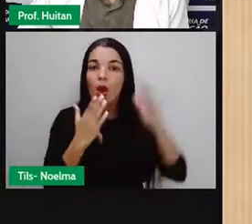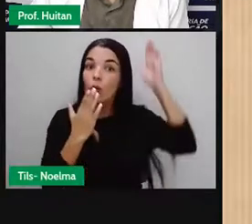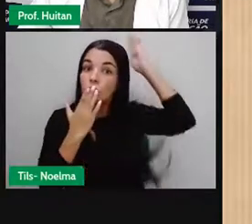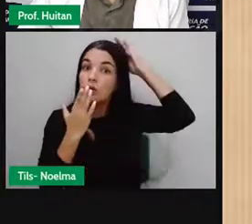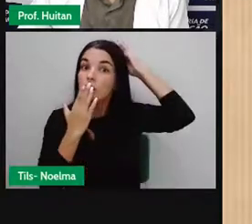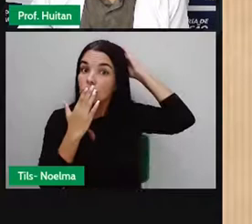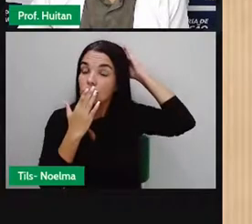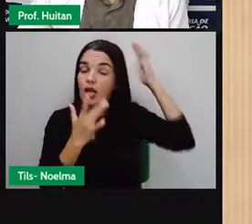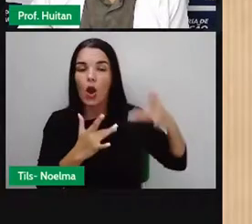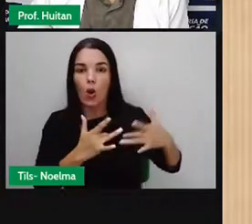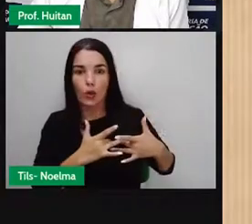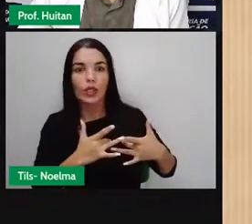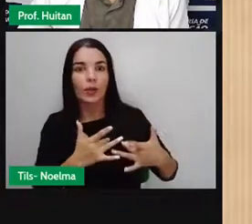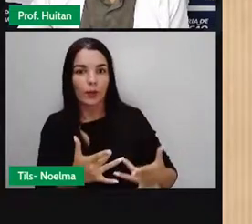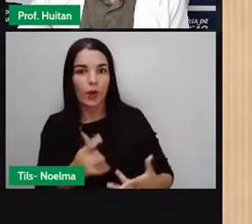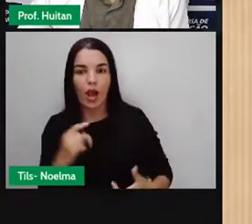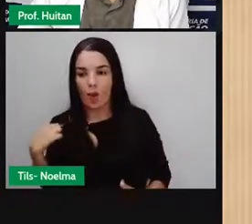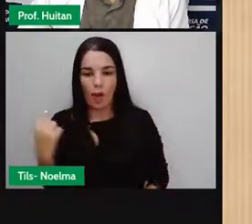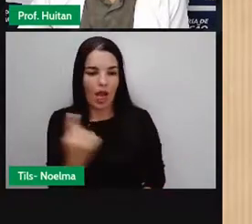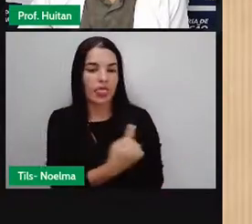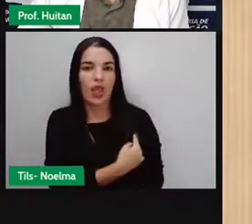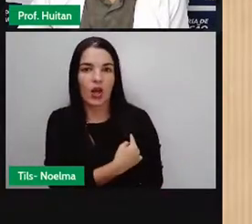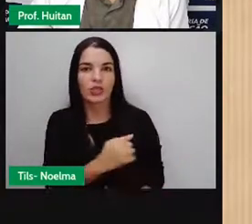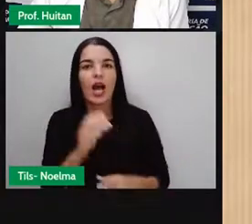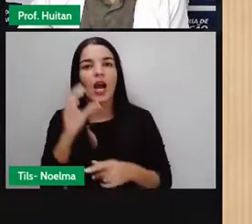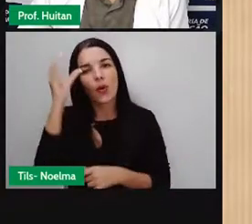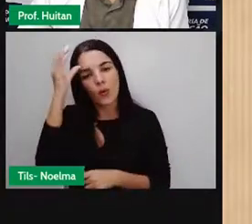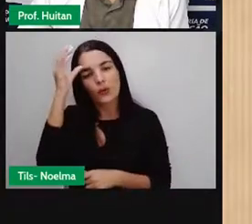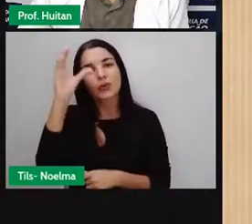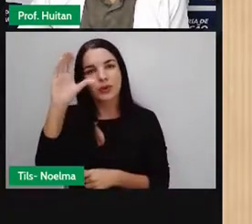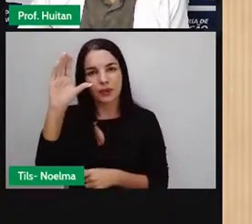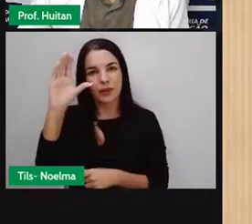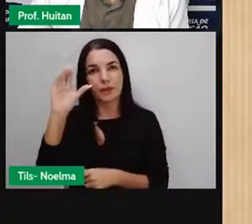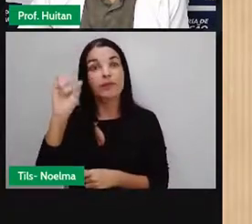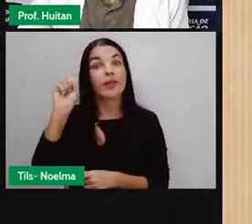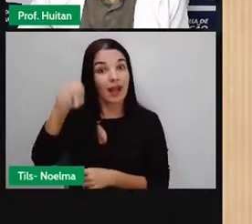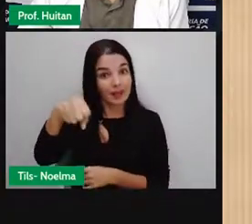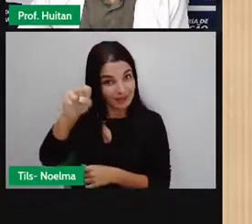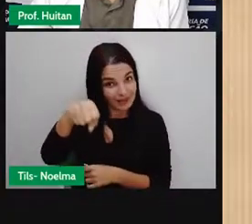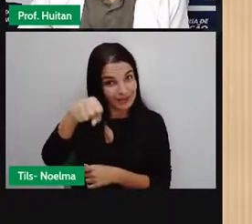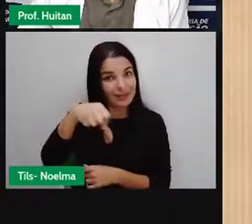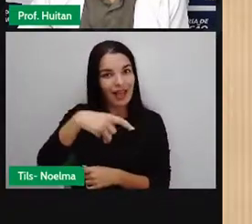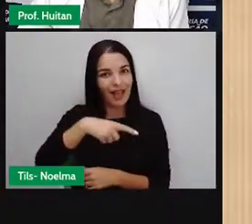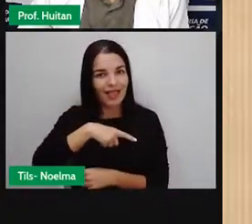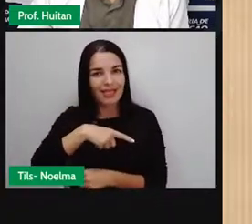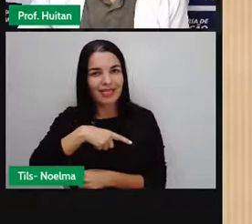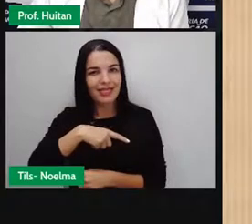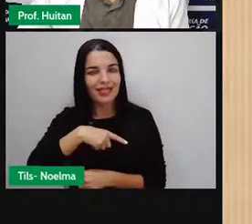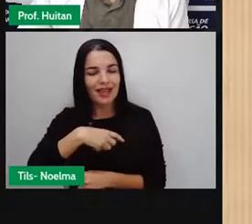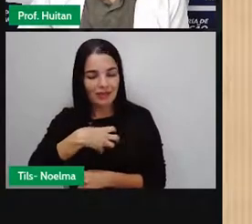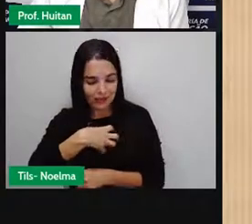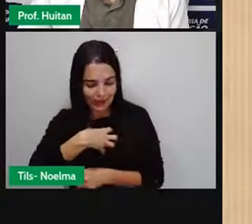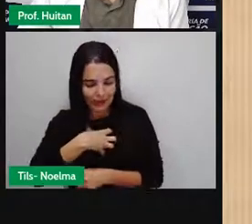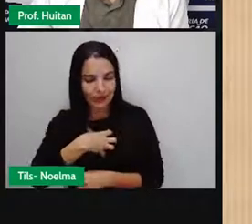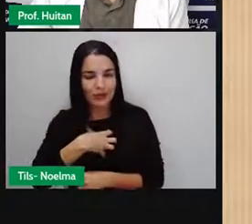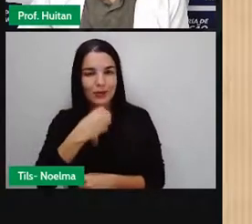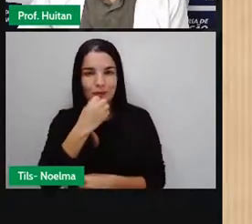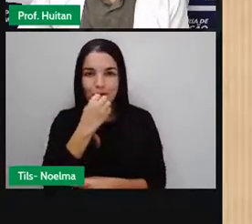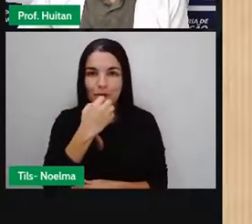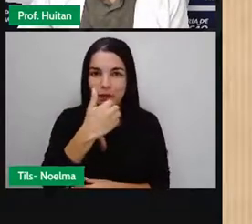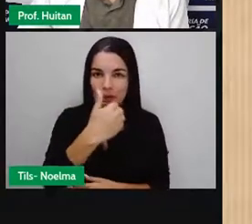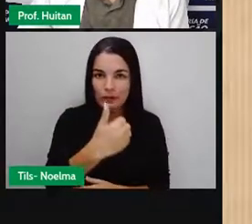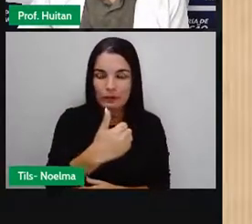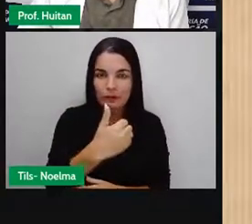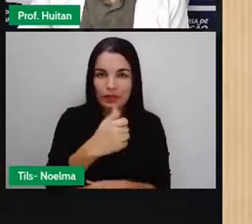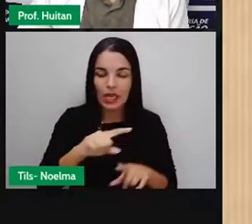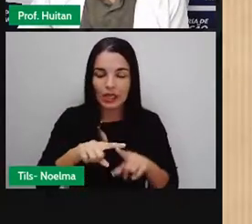indígenas contribuem com a nossa cultura. Então, para o enunciado ser uma frase, ele